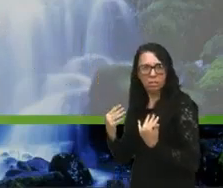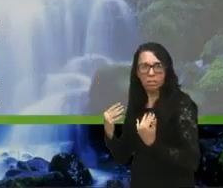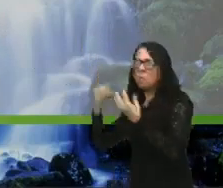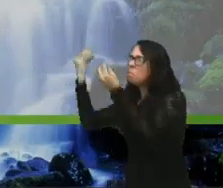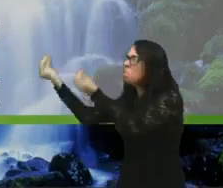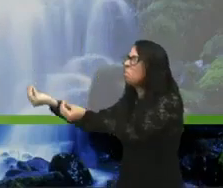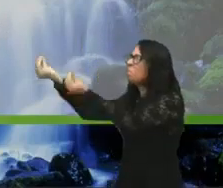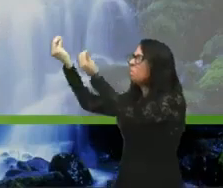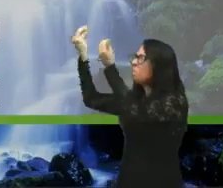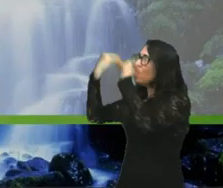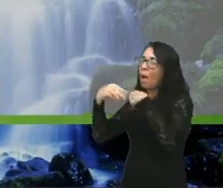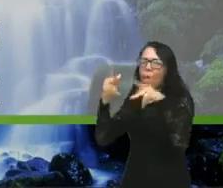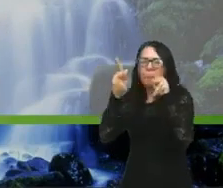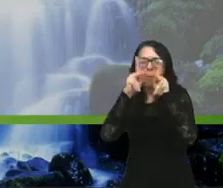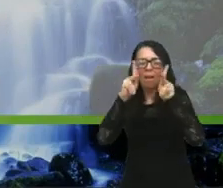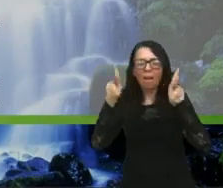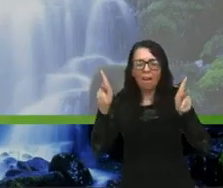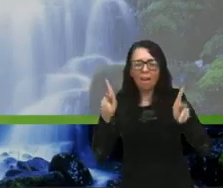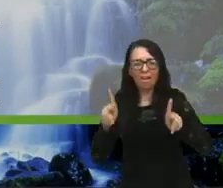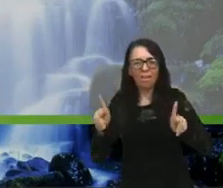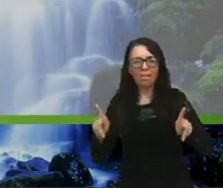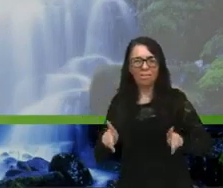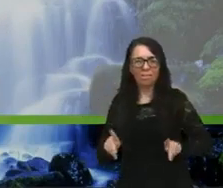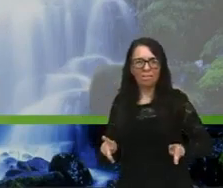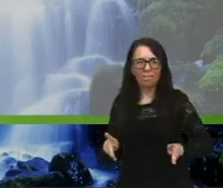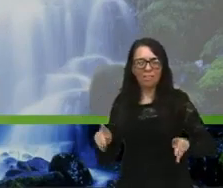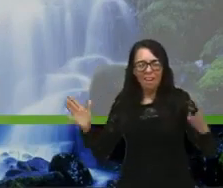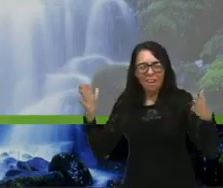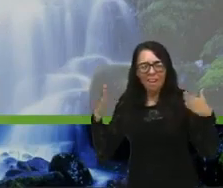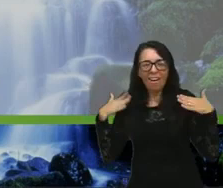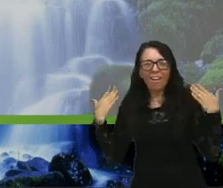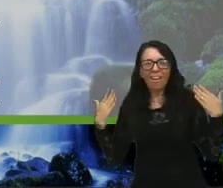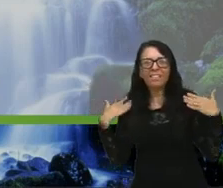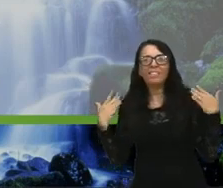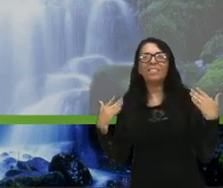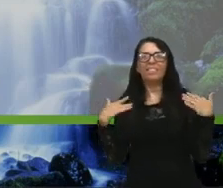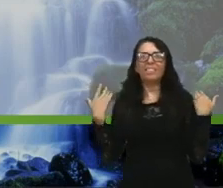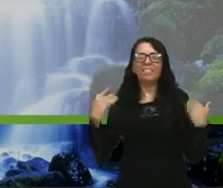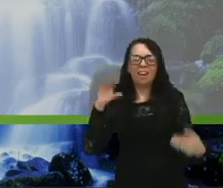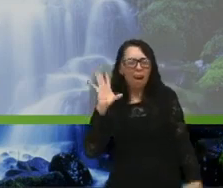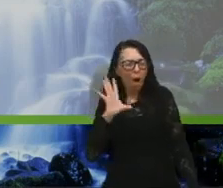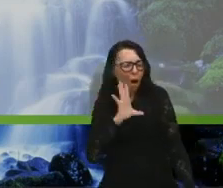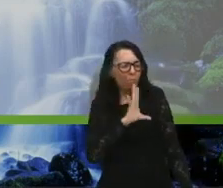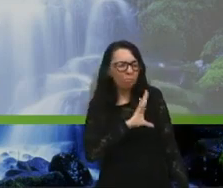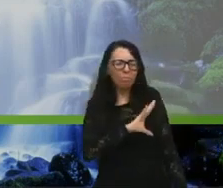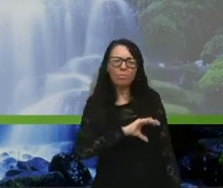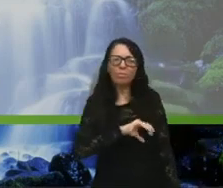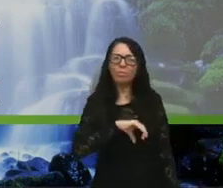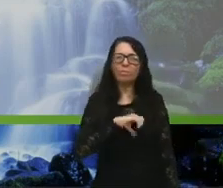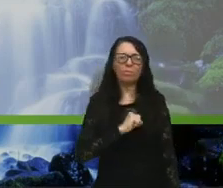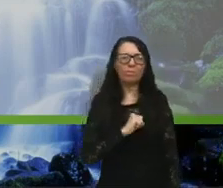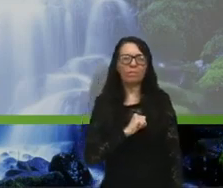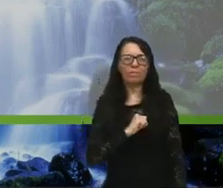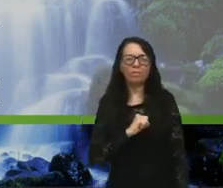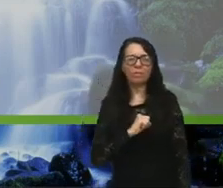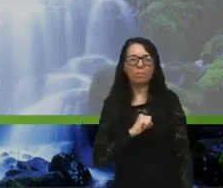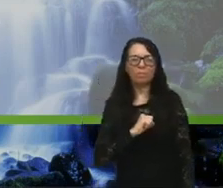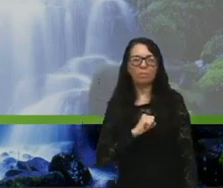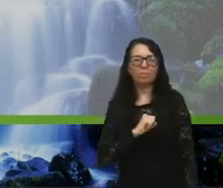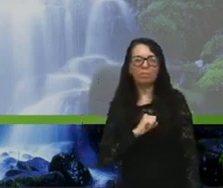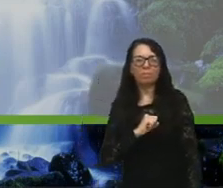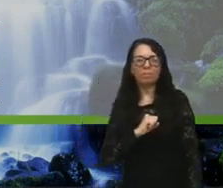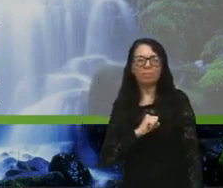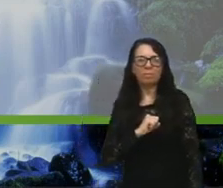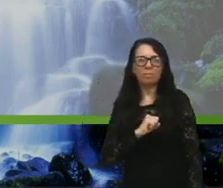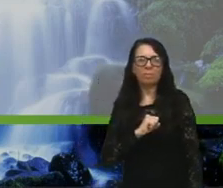piedosa, desenvolvemos a espiritualidade praticando uma vida piedosa, praticando o amor, praticando o